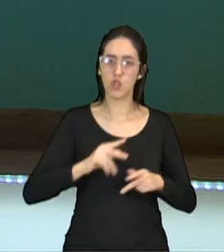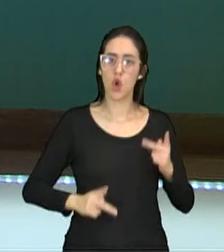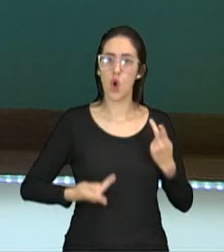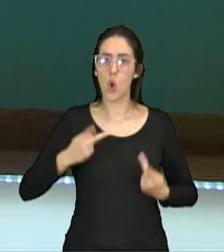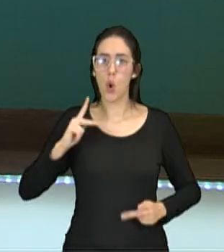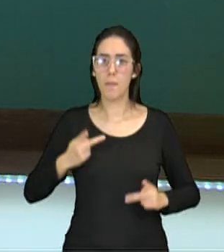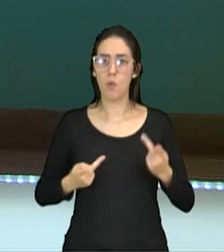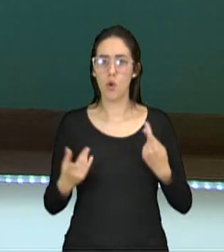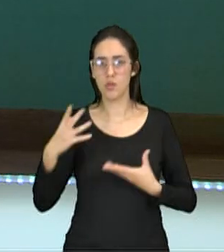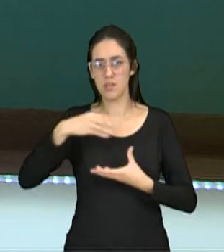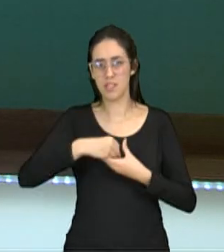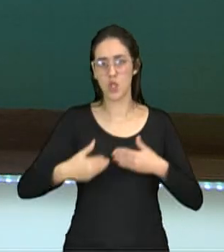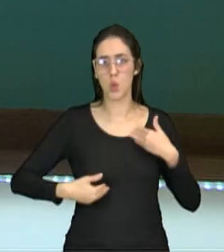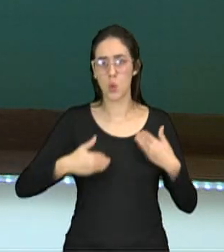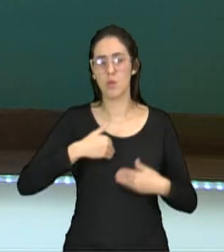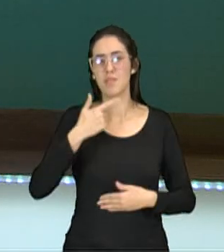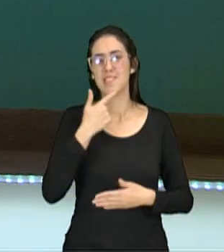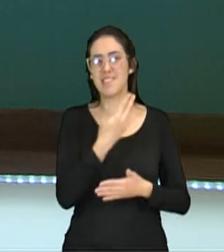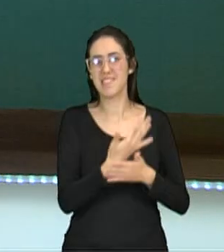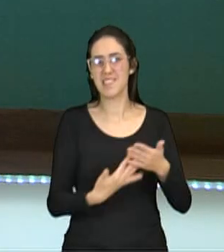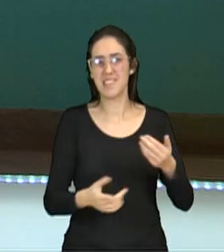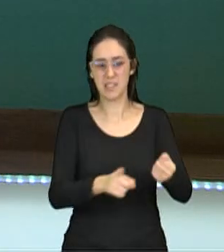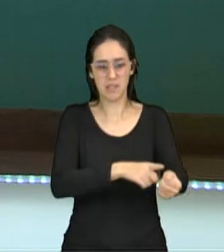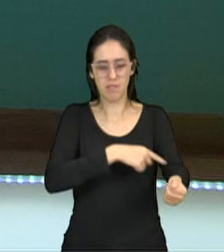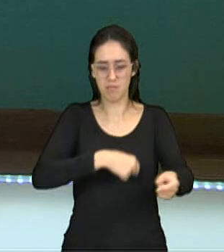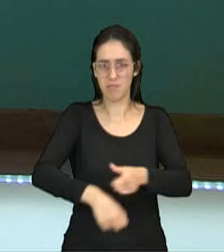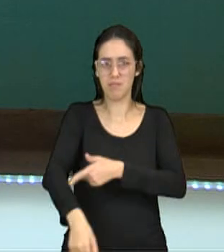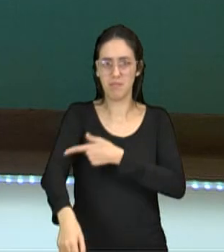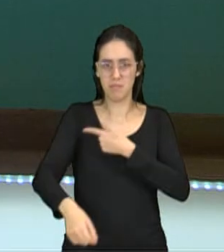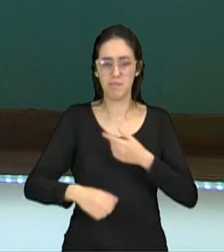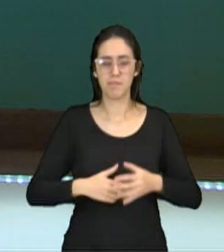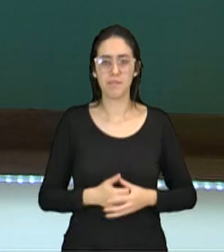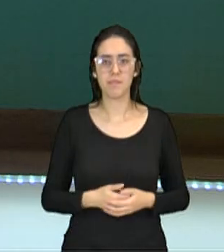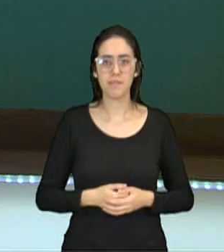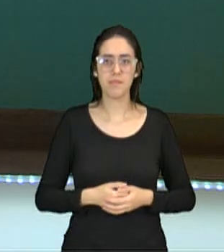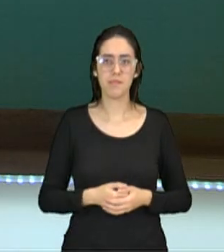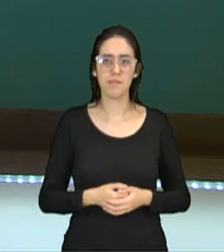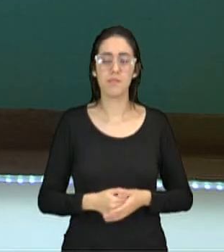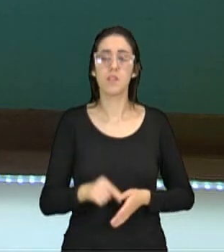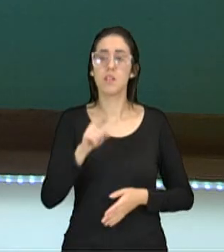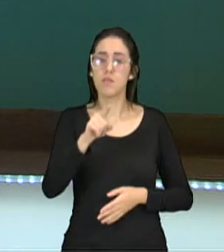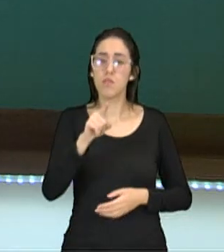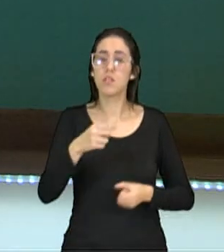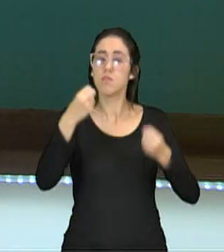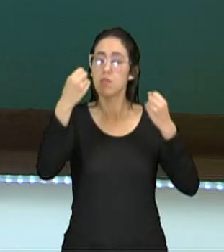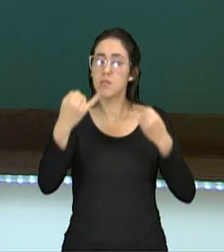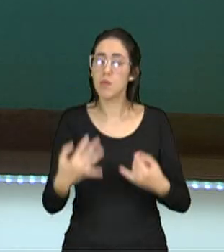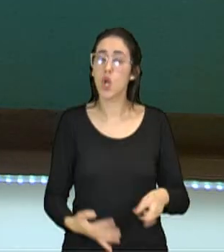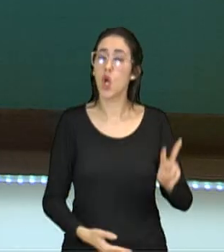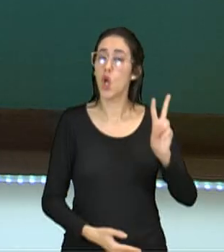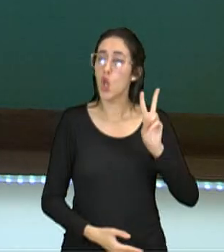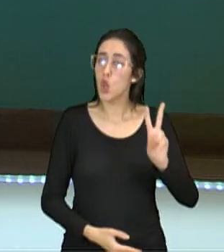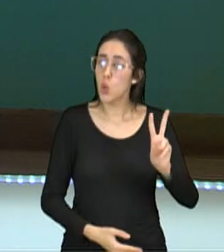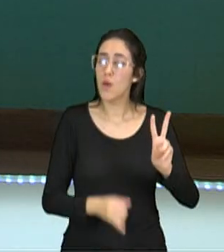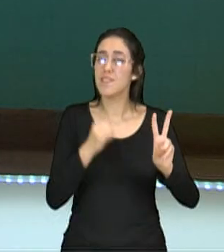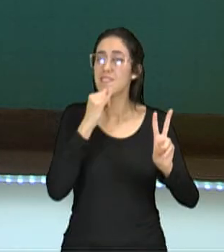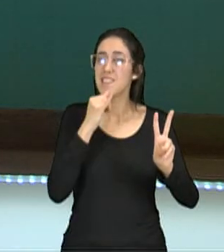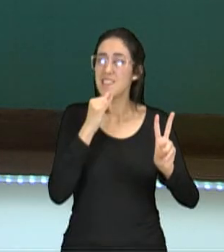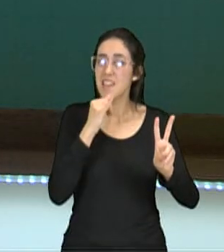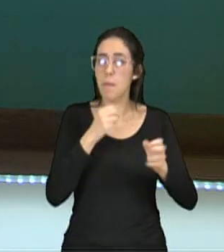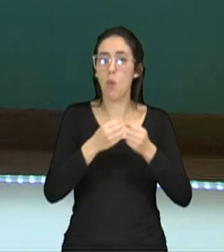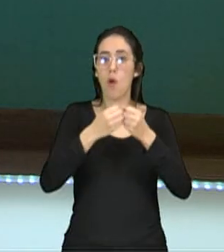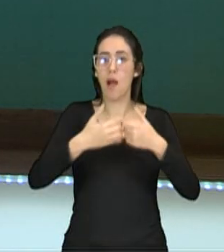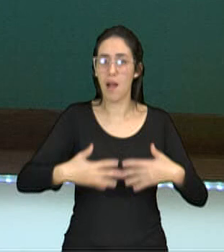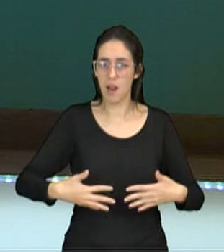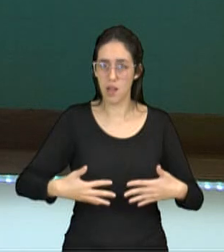nosso corpo, na corrente sanguínea. Dê ao menos 2 exemplos de glândulas que nós